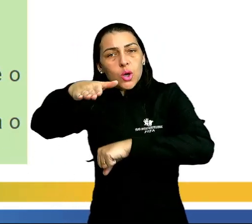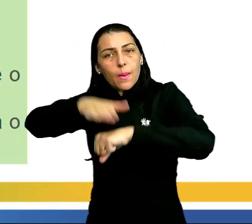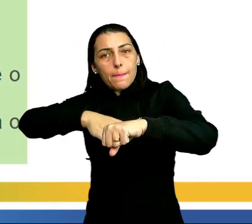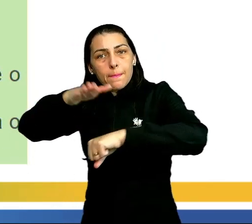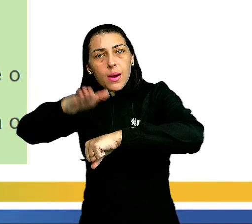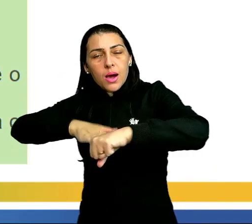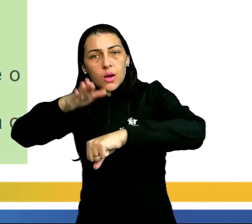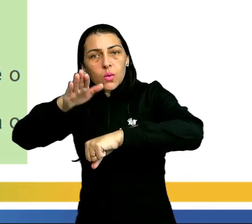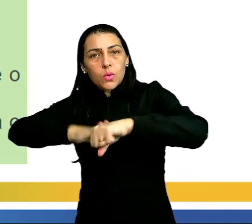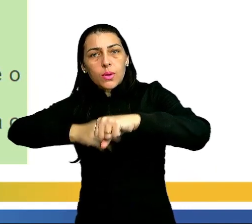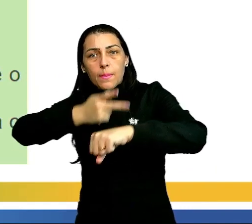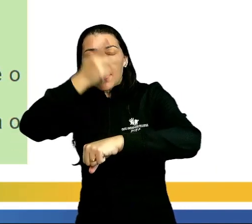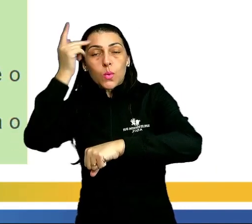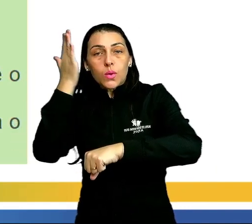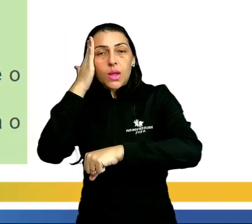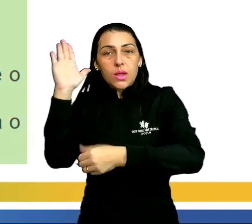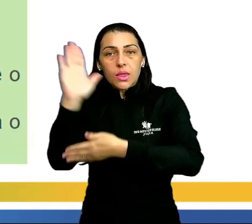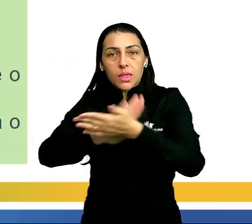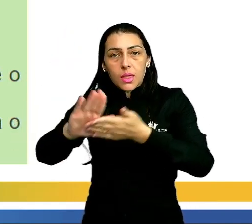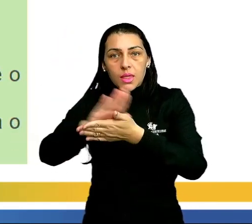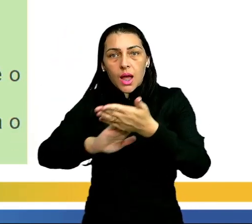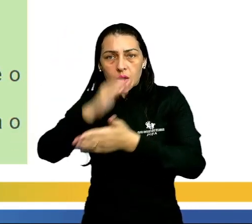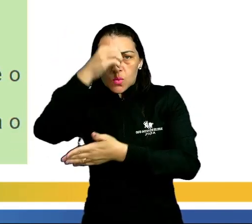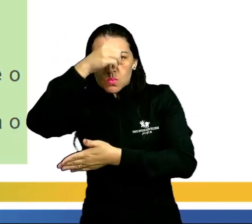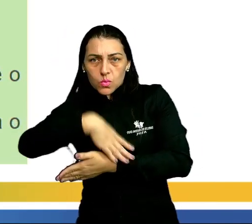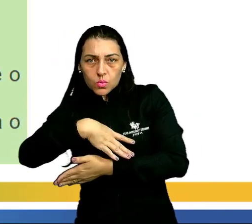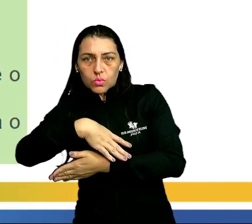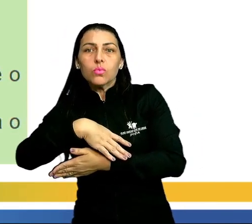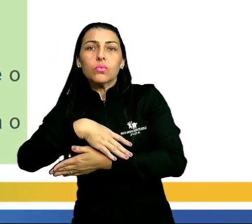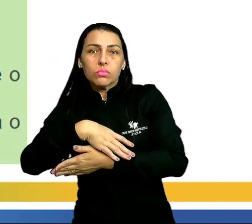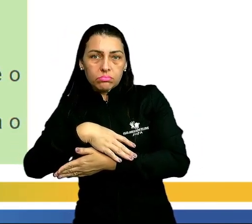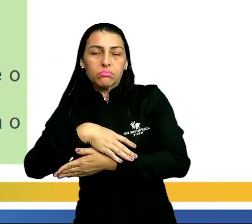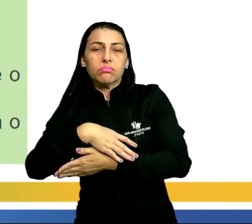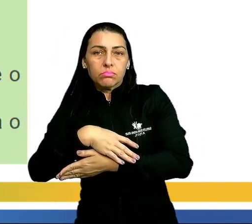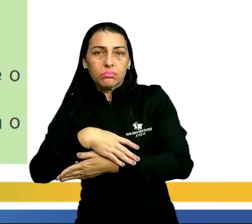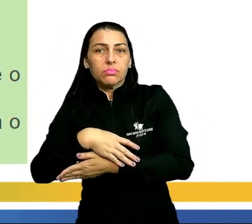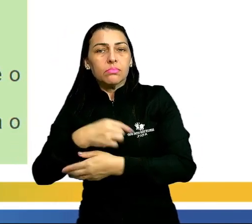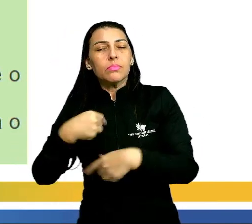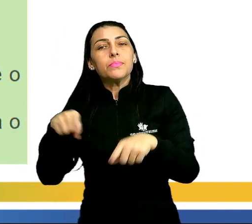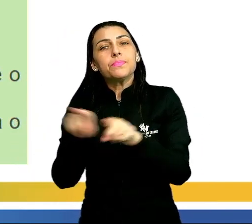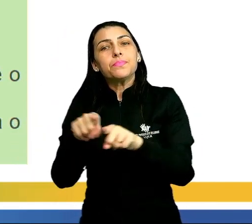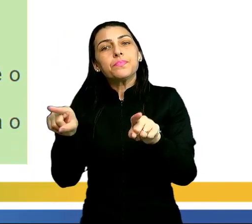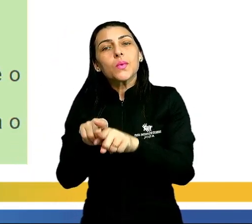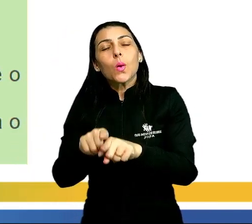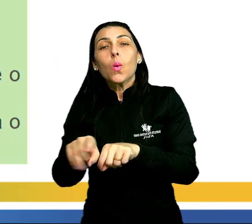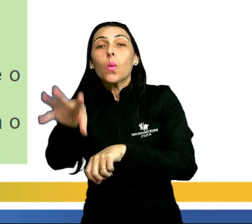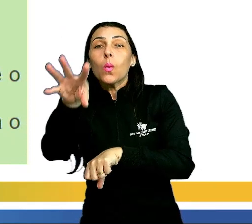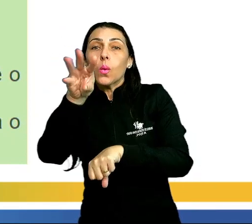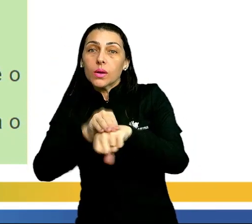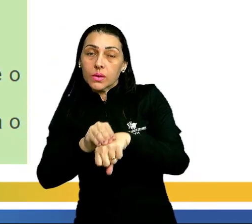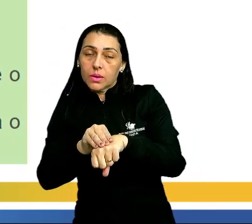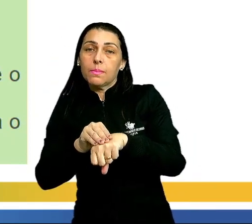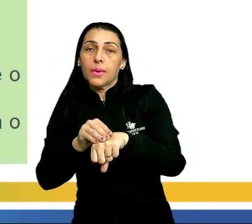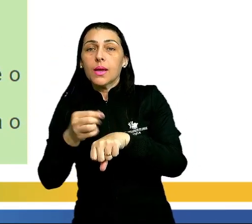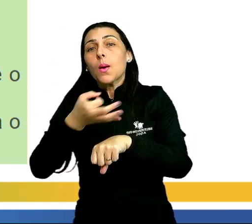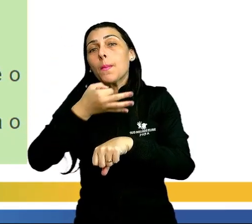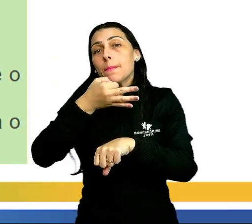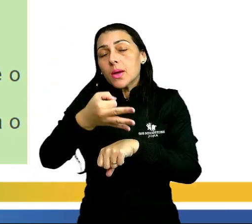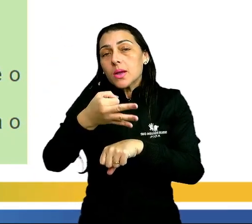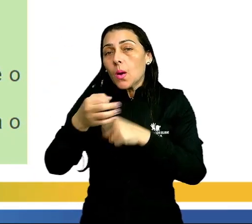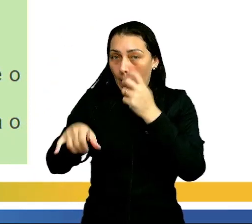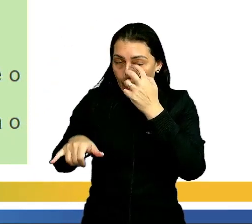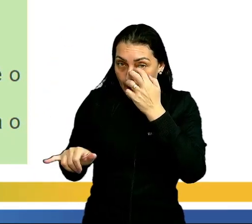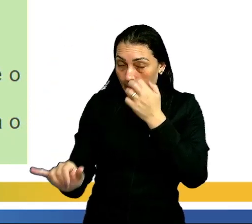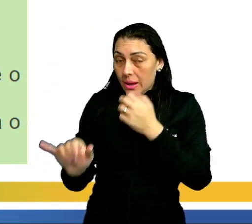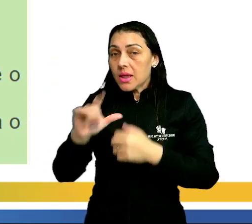chamando-o de ignorante. Pode ser que nem seja um ignorante, pode ser que do ponto de vista do conhecimento, o senhor